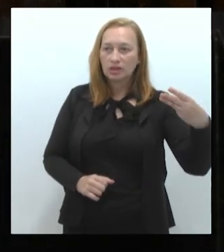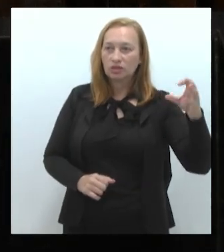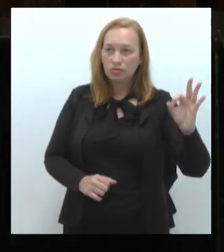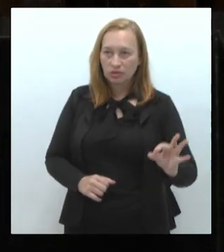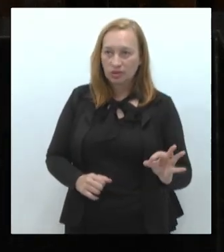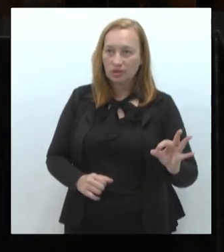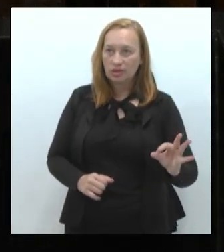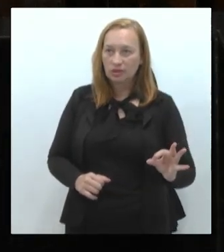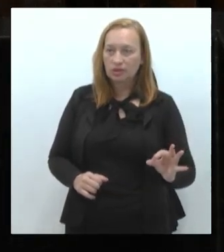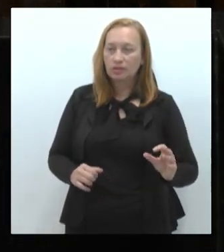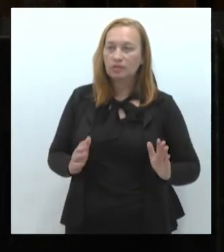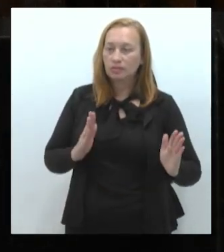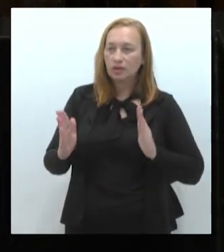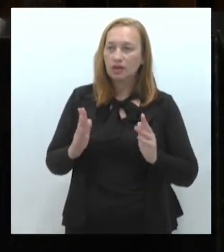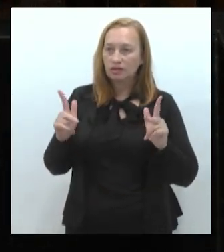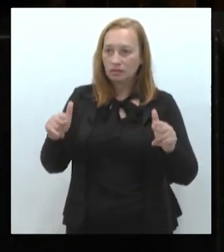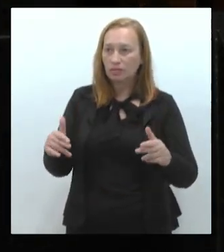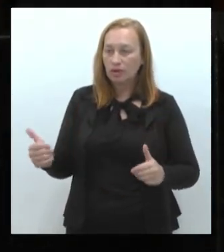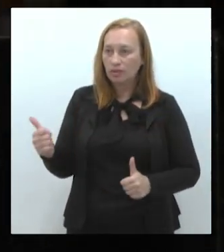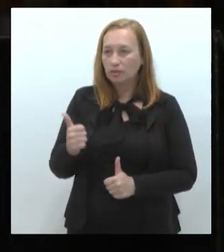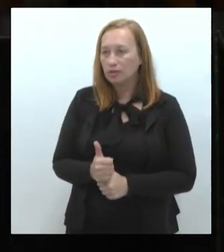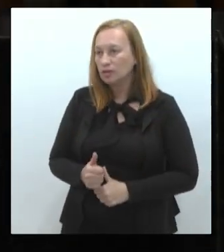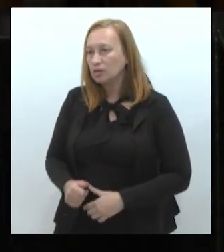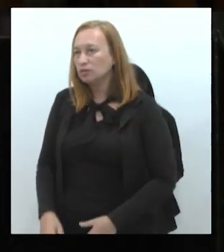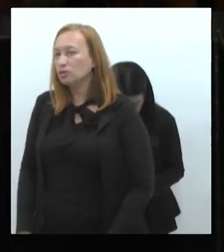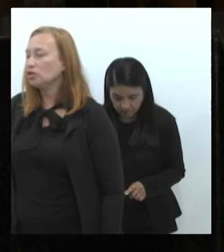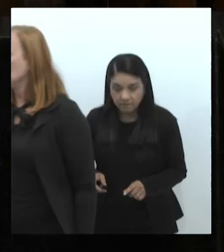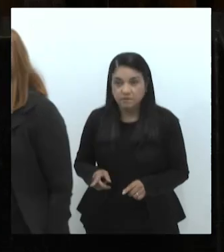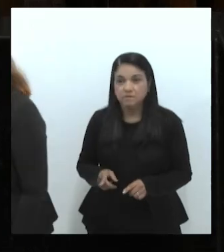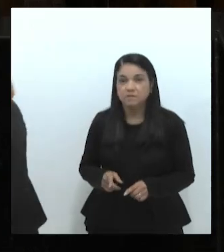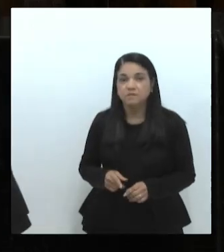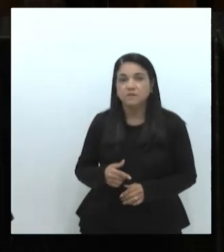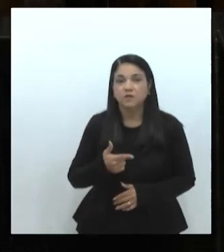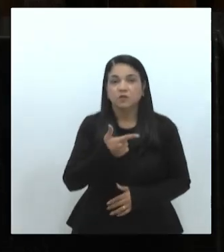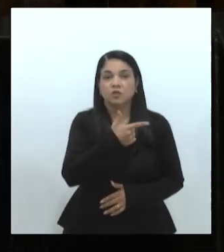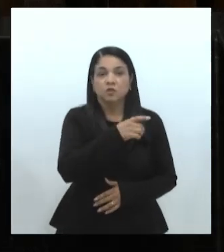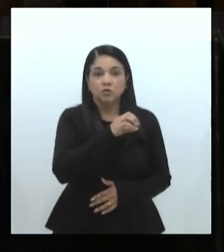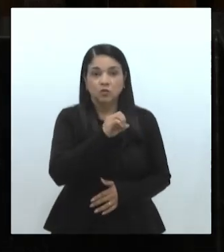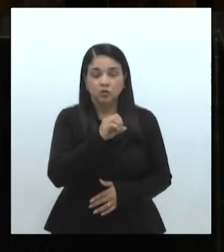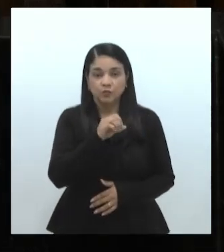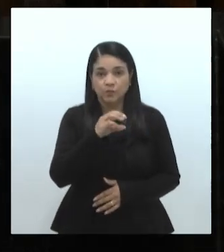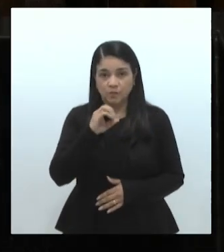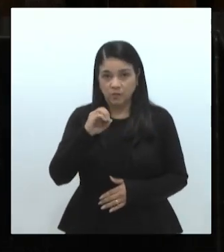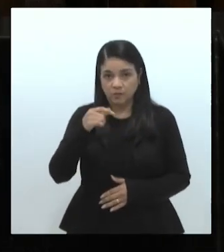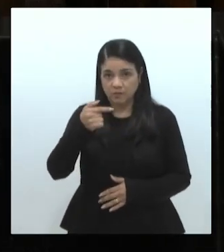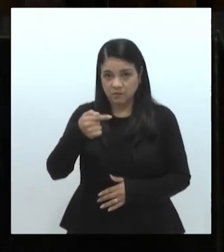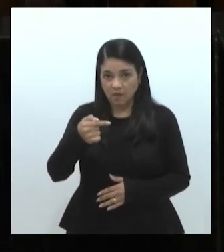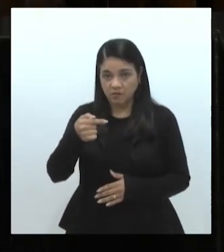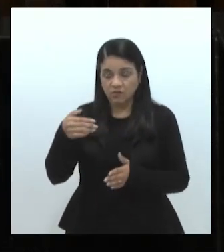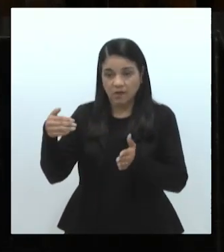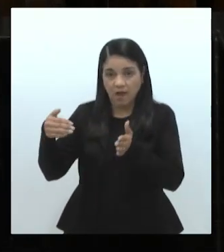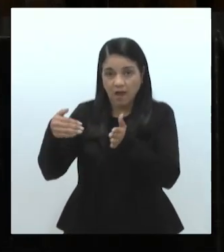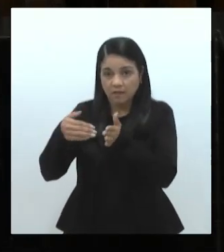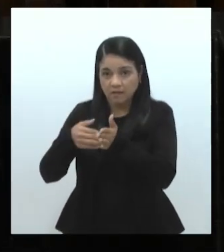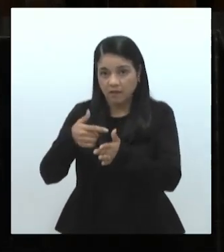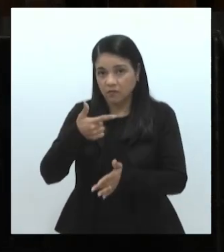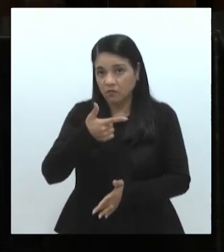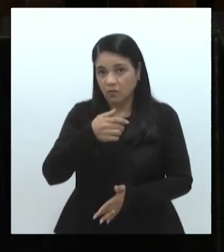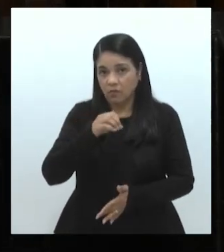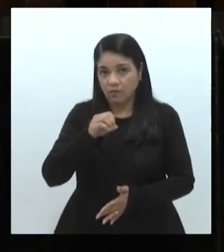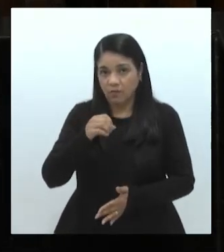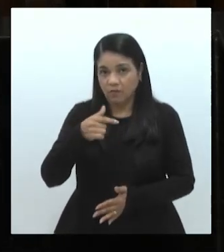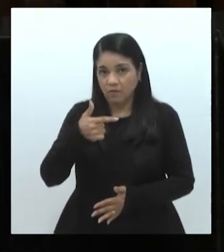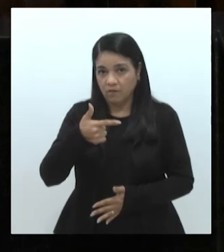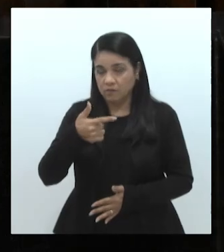283% nesse mesmo período, né? Entre 2007 e 2024. Isso